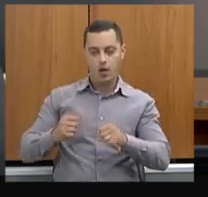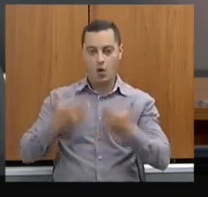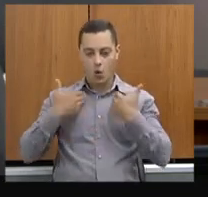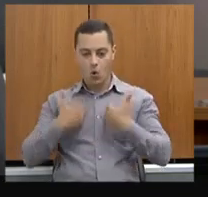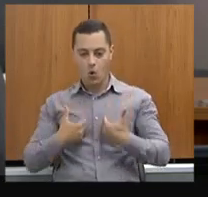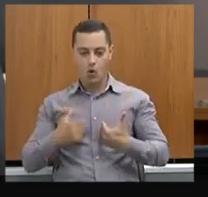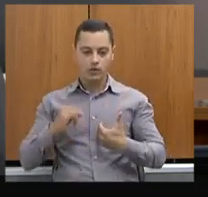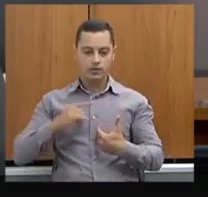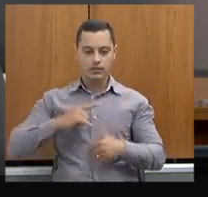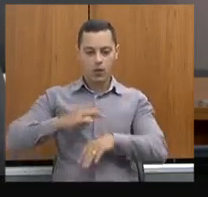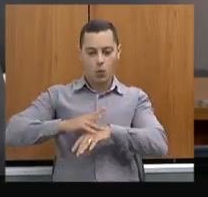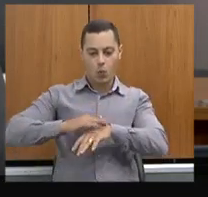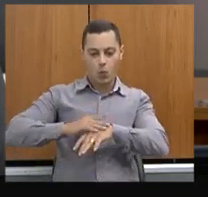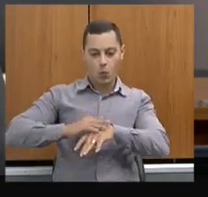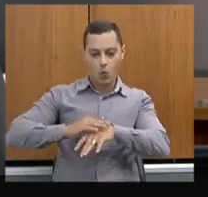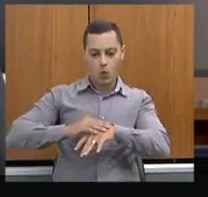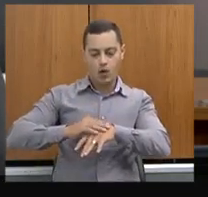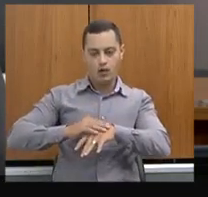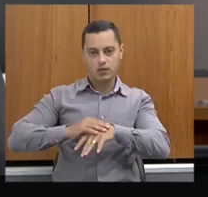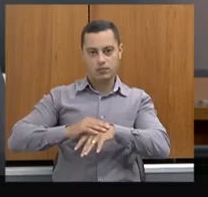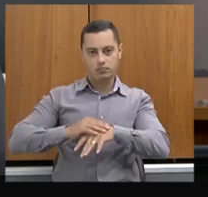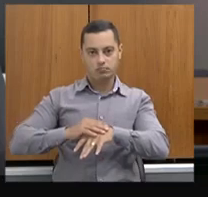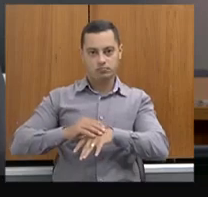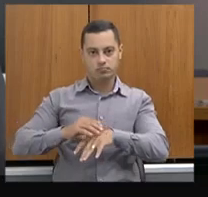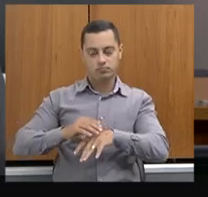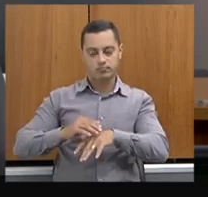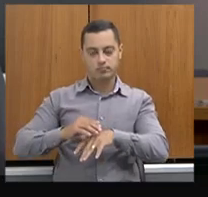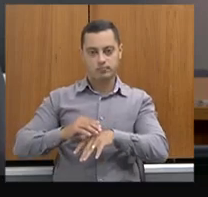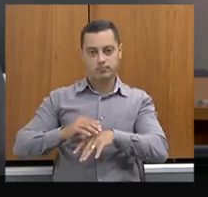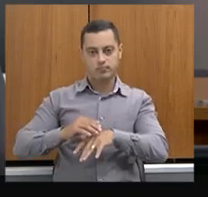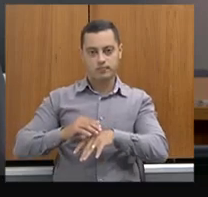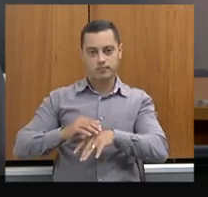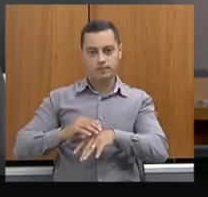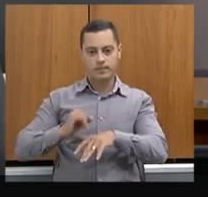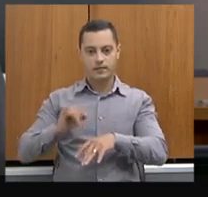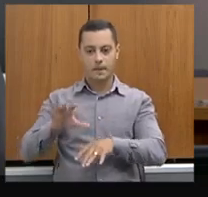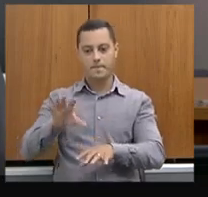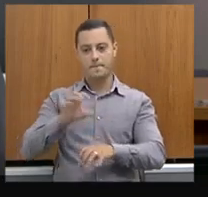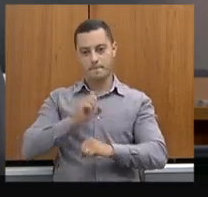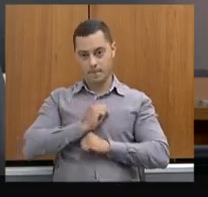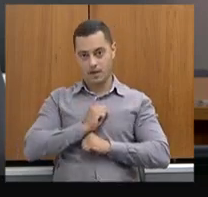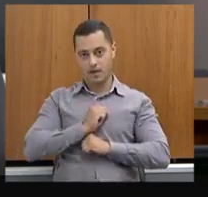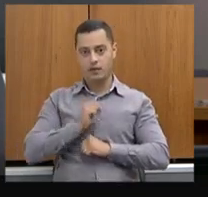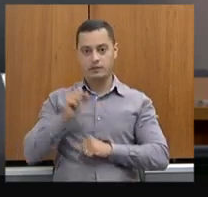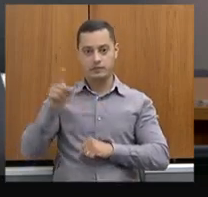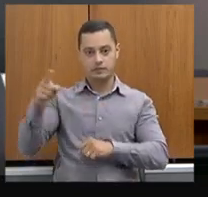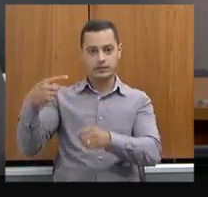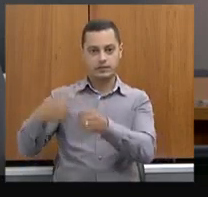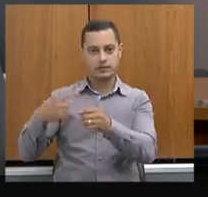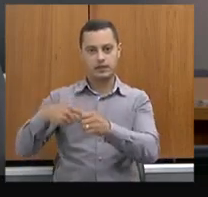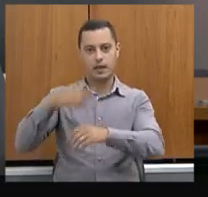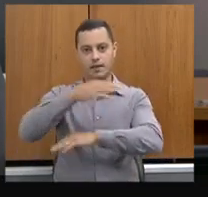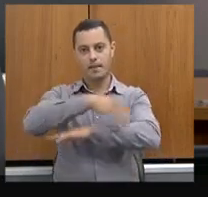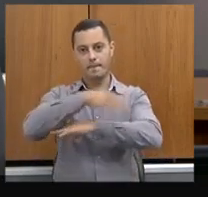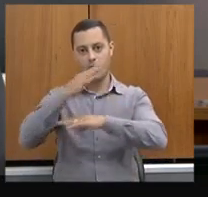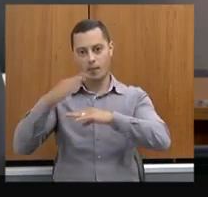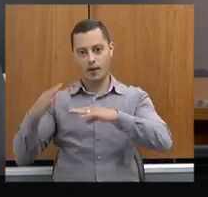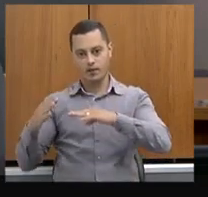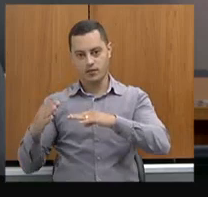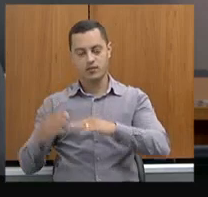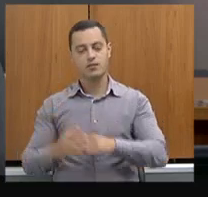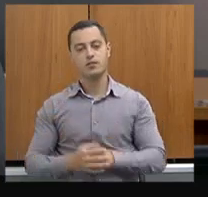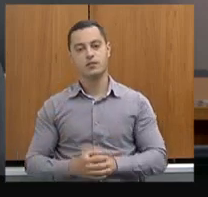ou qualquer problema que o nosso militar e porventura venha passar em Brumadinho pode passar